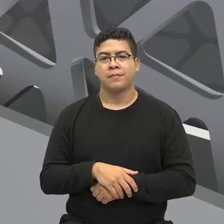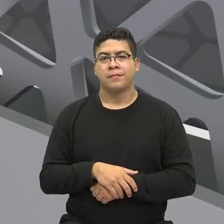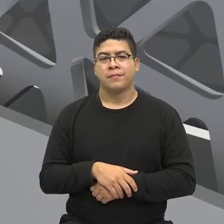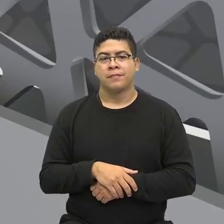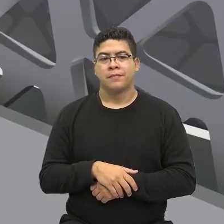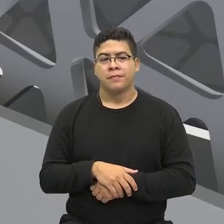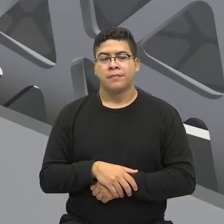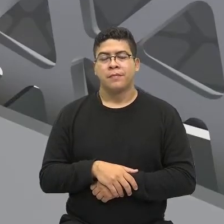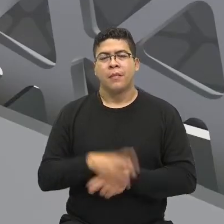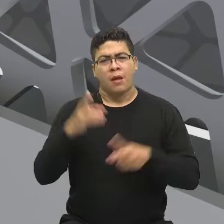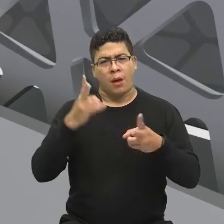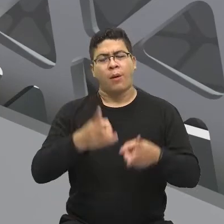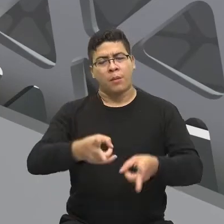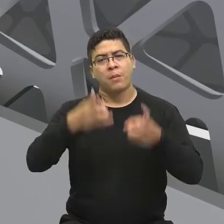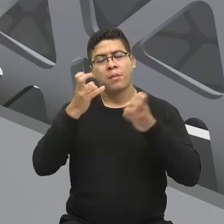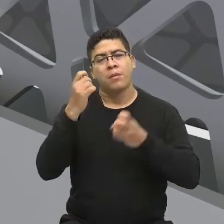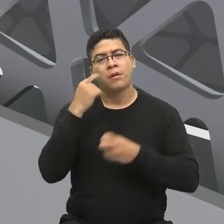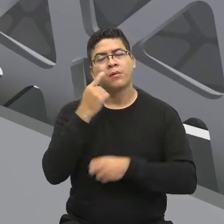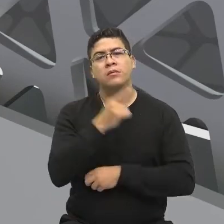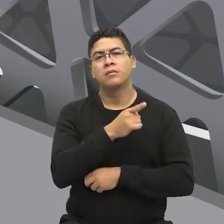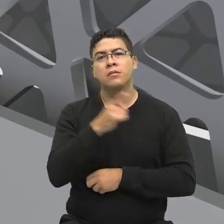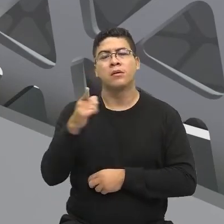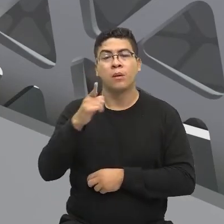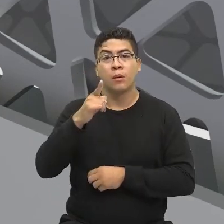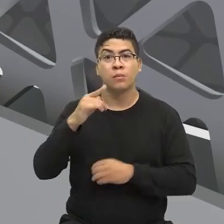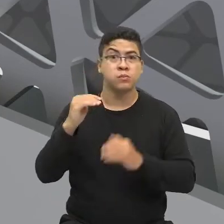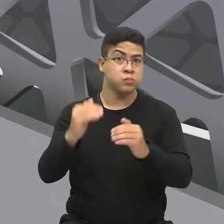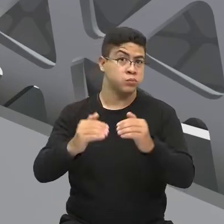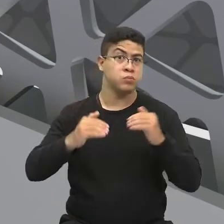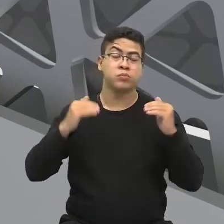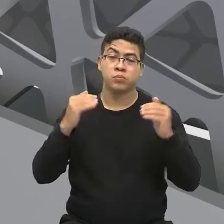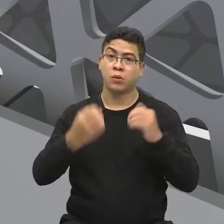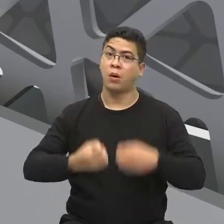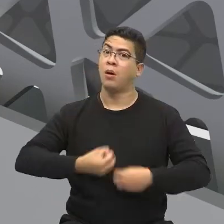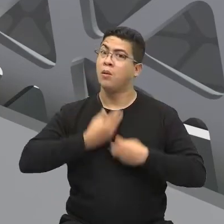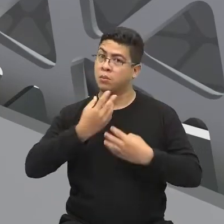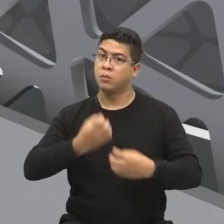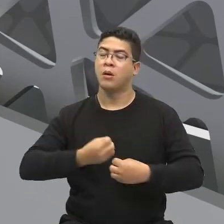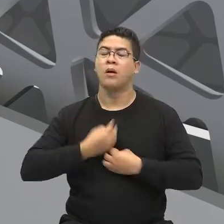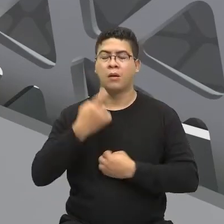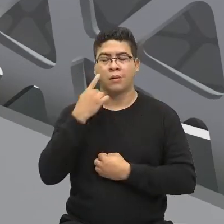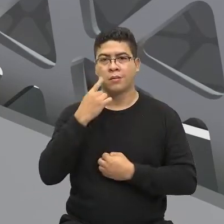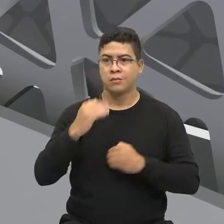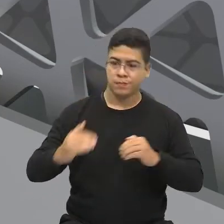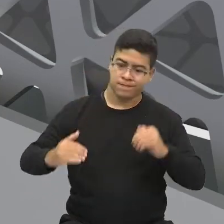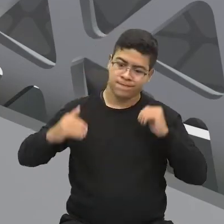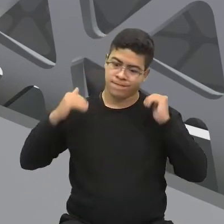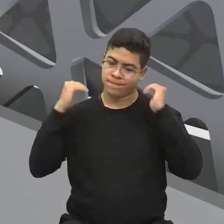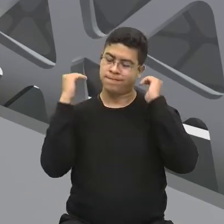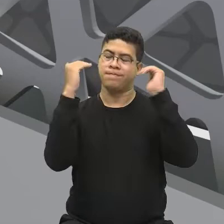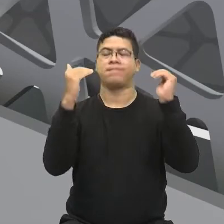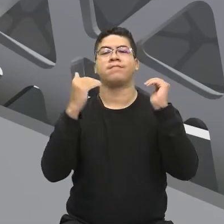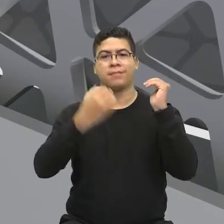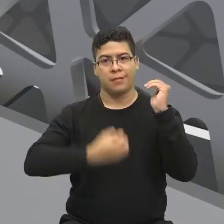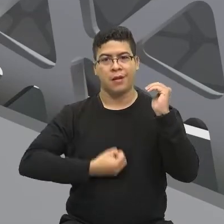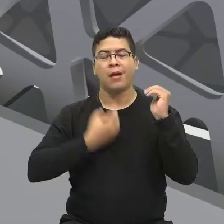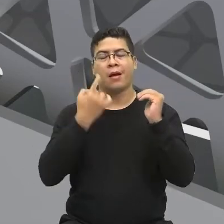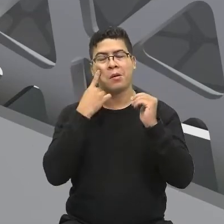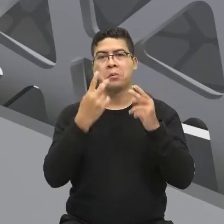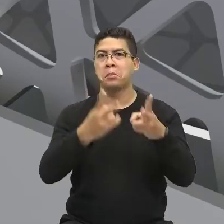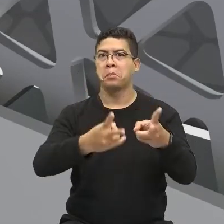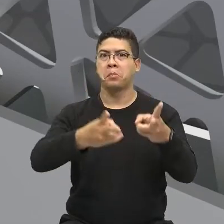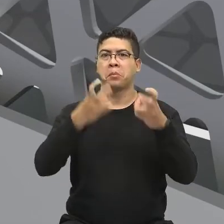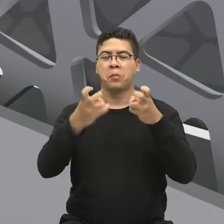Então, notaram, né? O nível de poesia do Manuel Bandeira, né? Aquela poesia que você